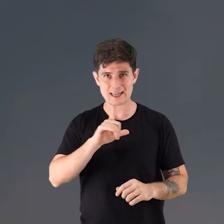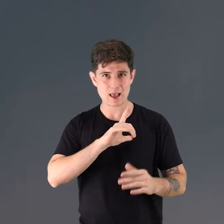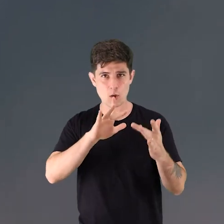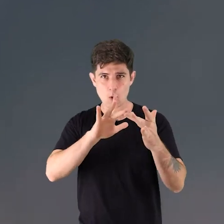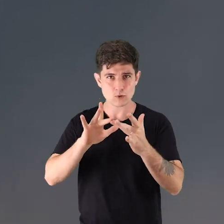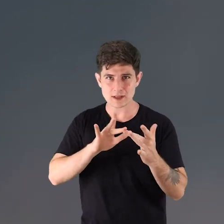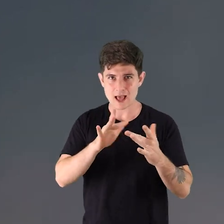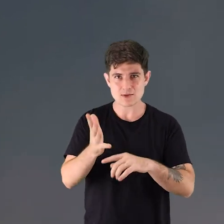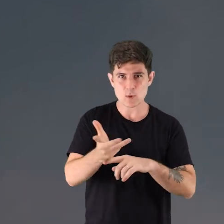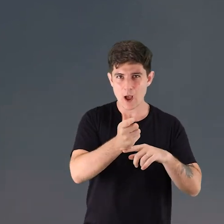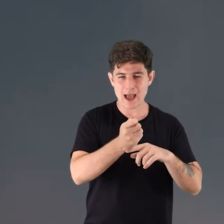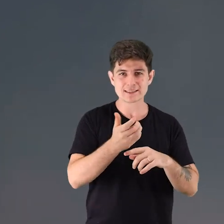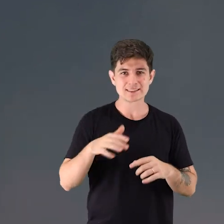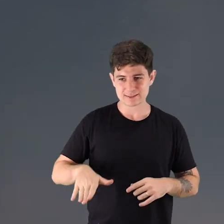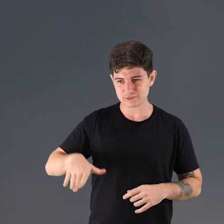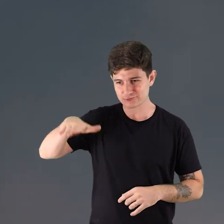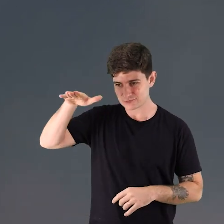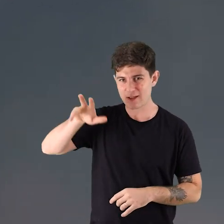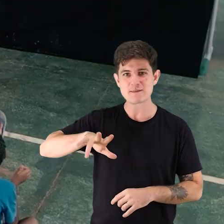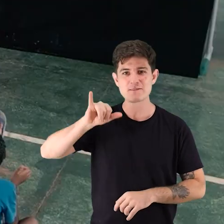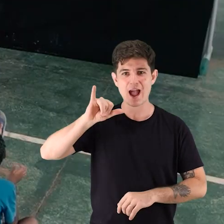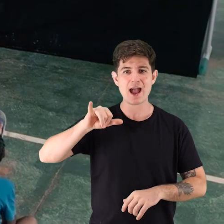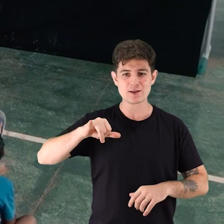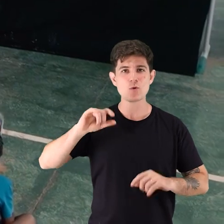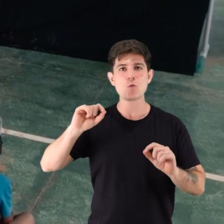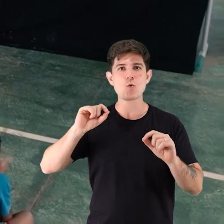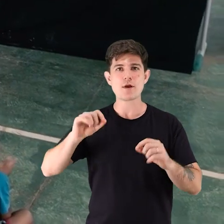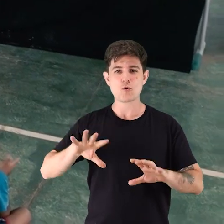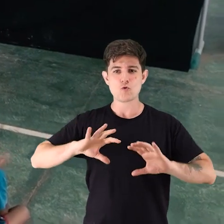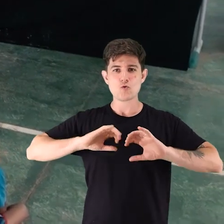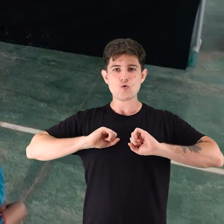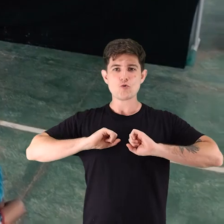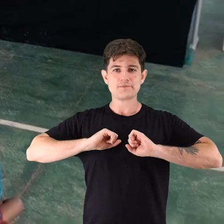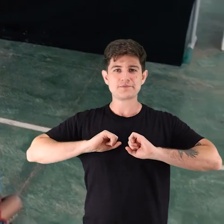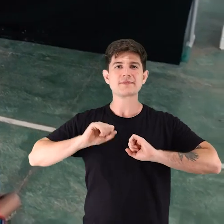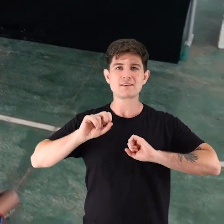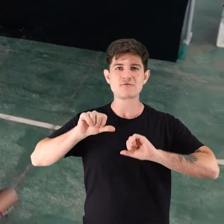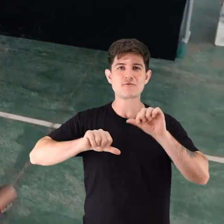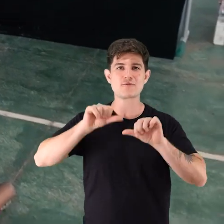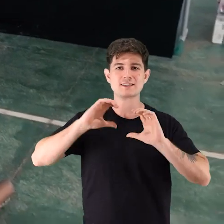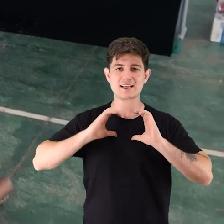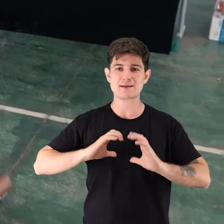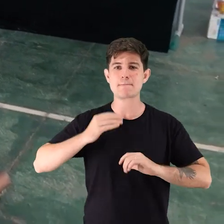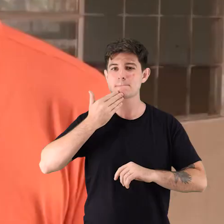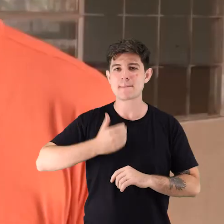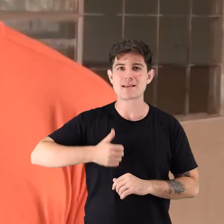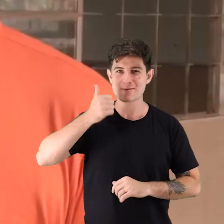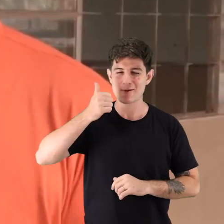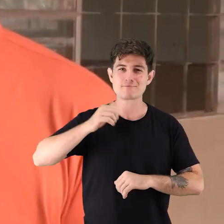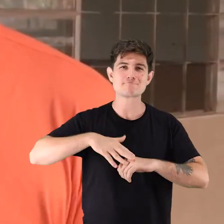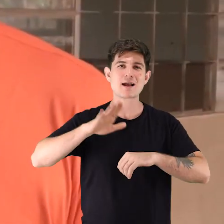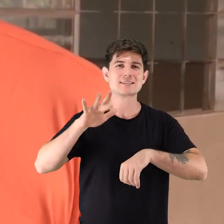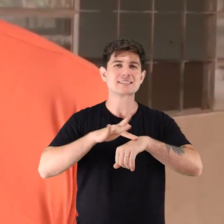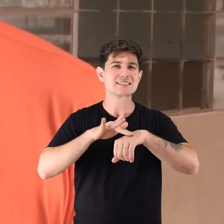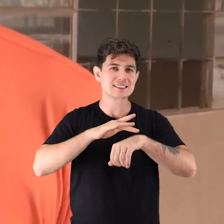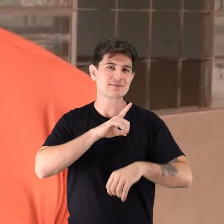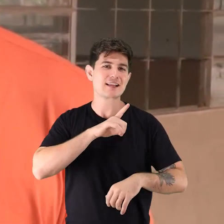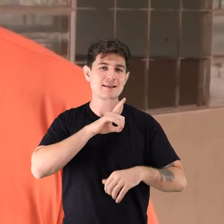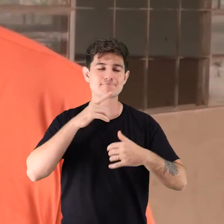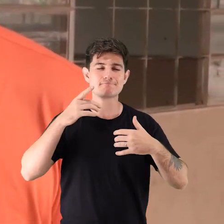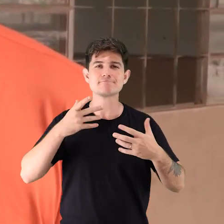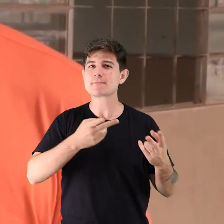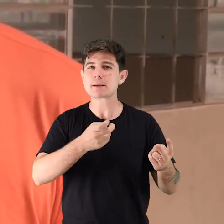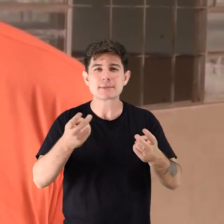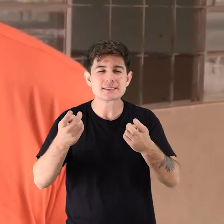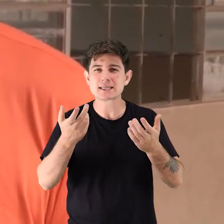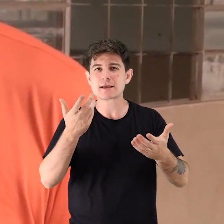convicção de que quem teve contato com a arte durante a infância, teve essa formação com a arte, ela vai ser um cidadão melhor, ele